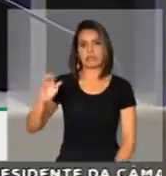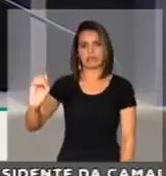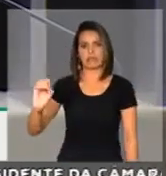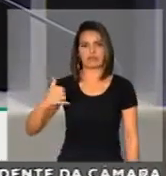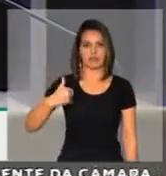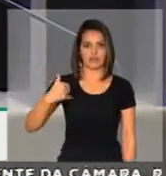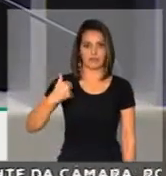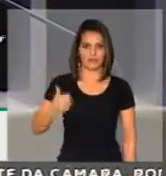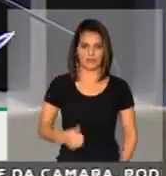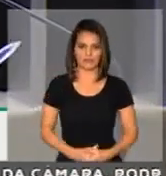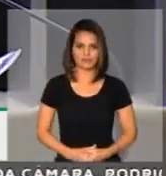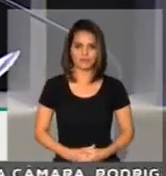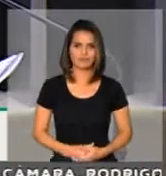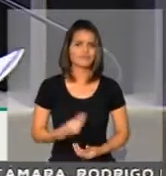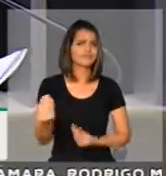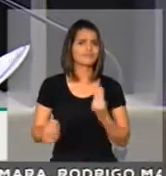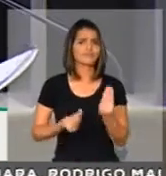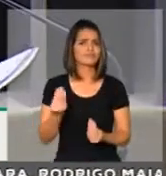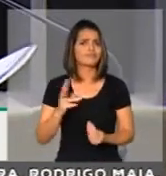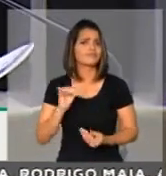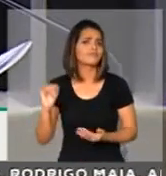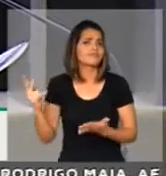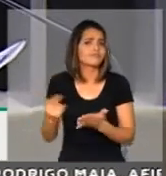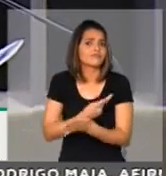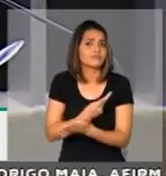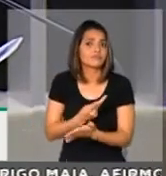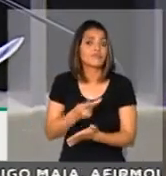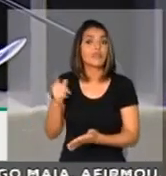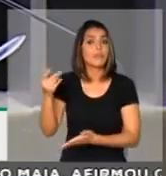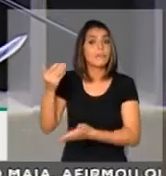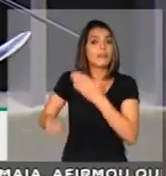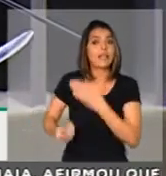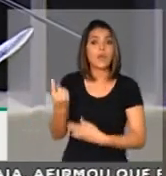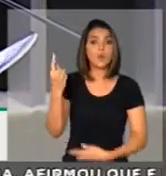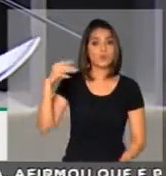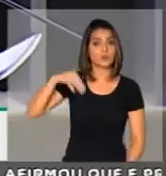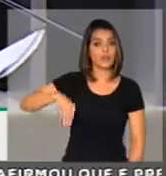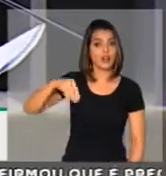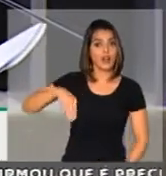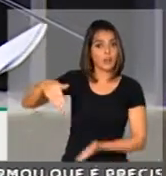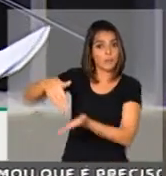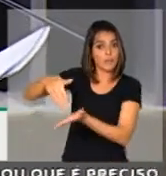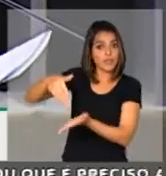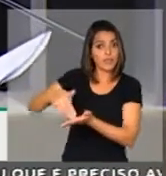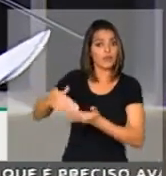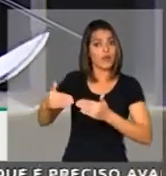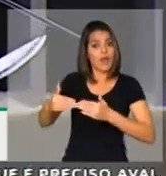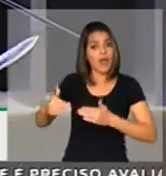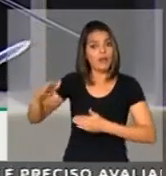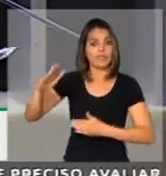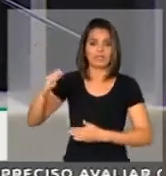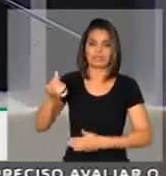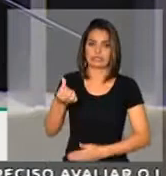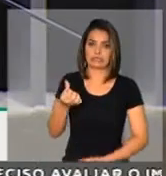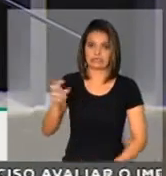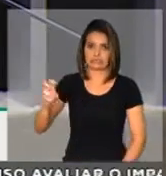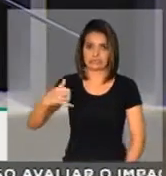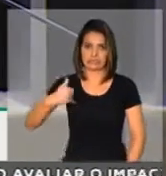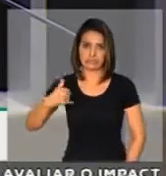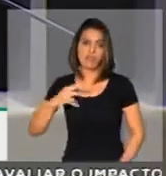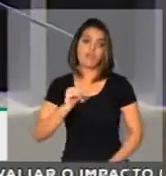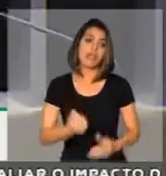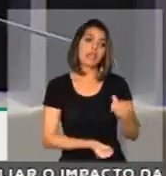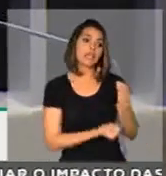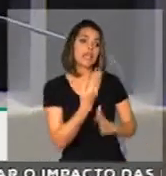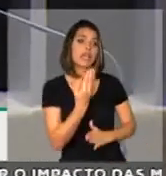idade. Como forma de minorar a perda do benefício de um salário mínimo a partir dos 65 anos, a PEC cria um benefício